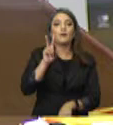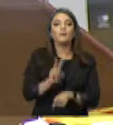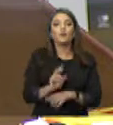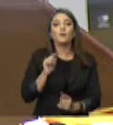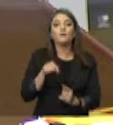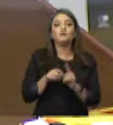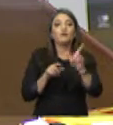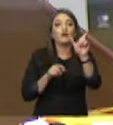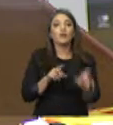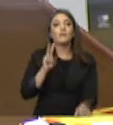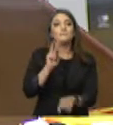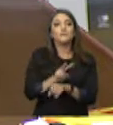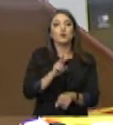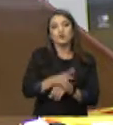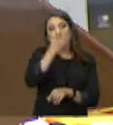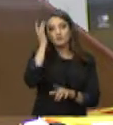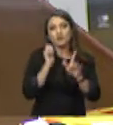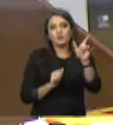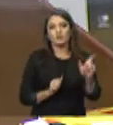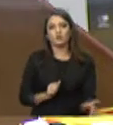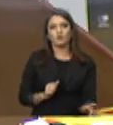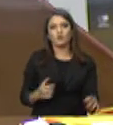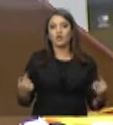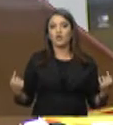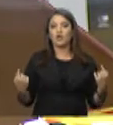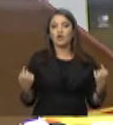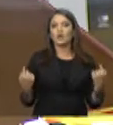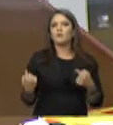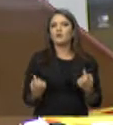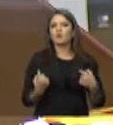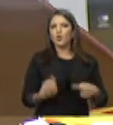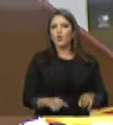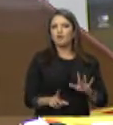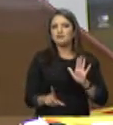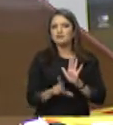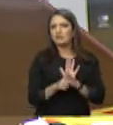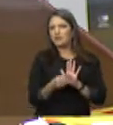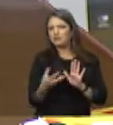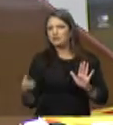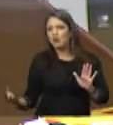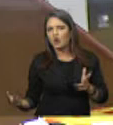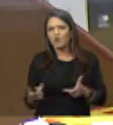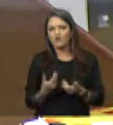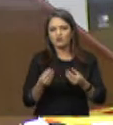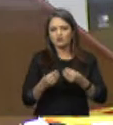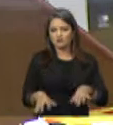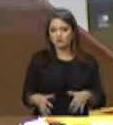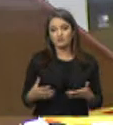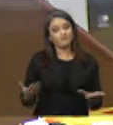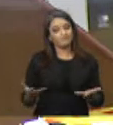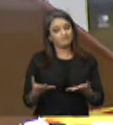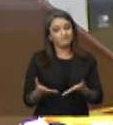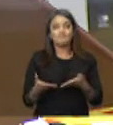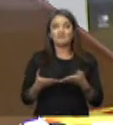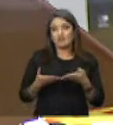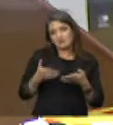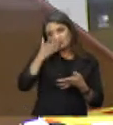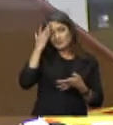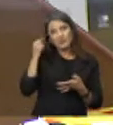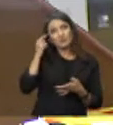indivíduo contra a atividade Legislativa do Estado e com a devida vênia dos que pensam de modo diverso